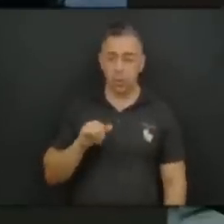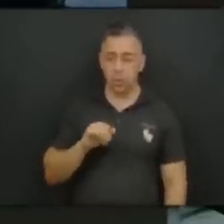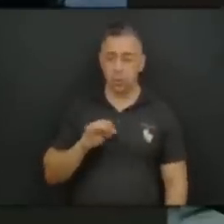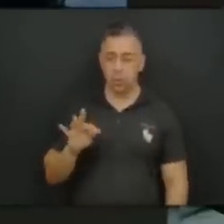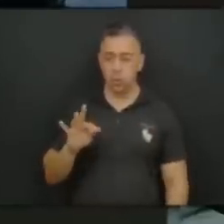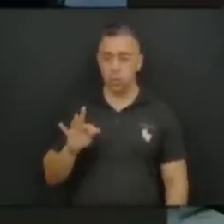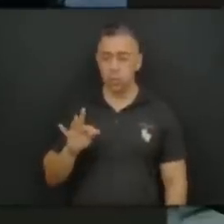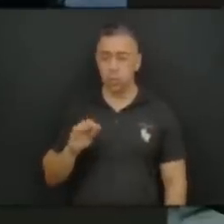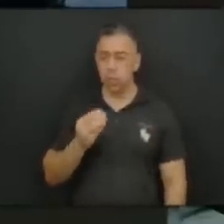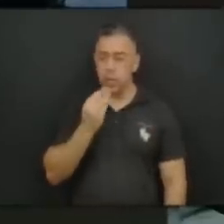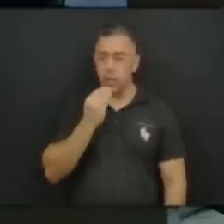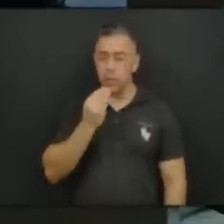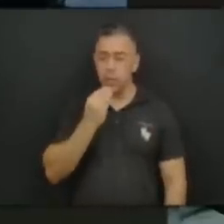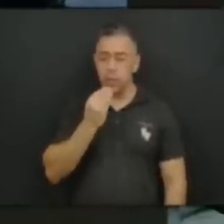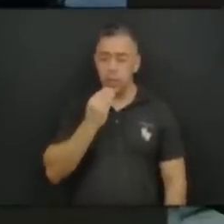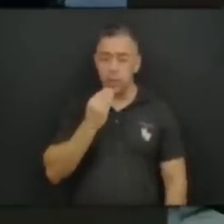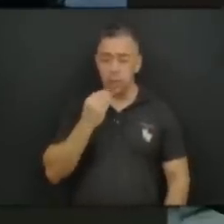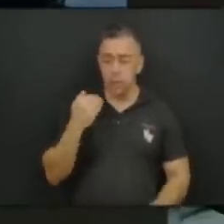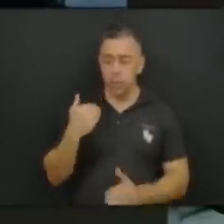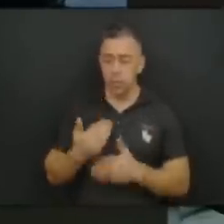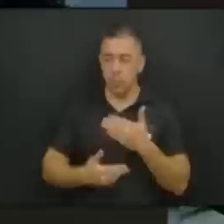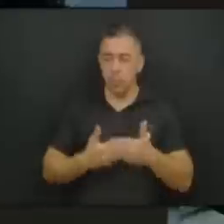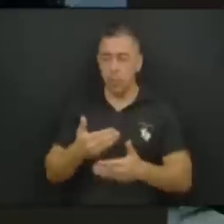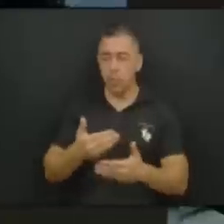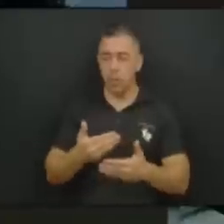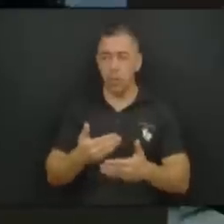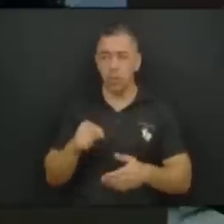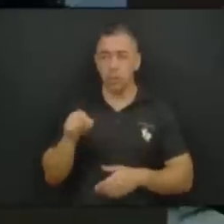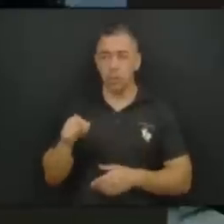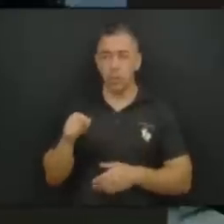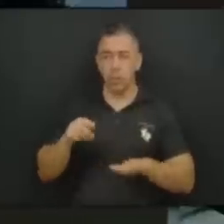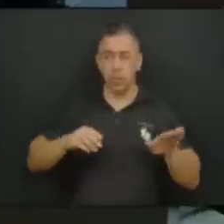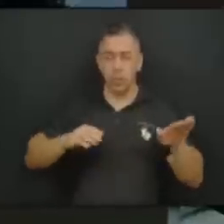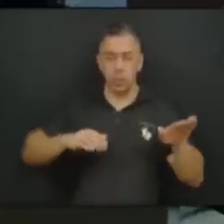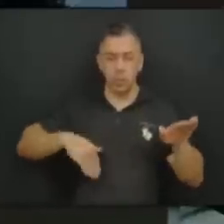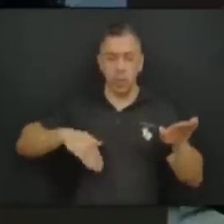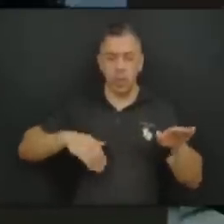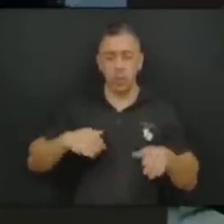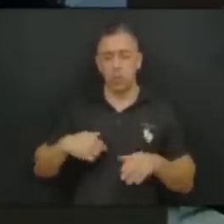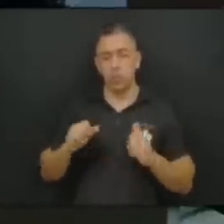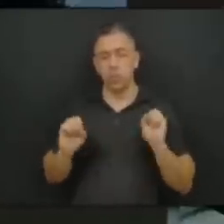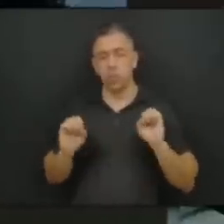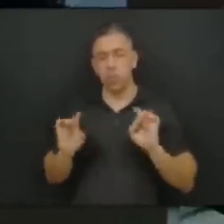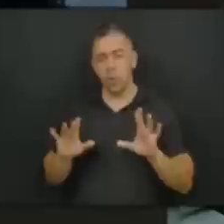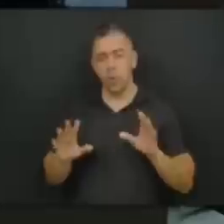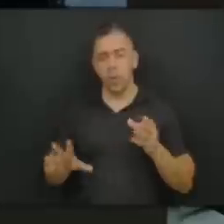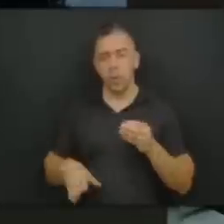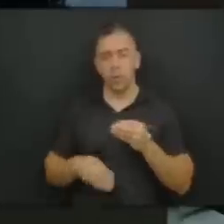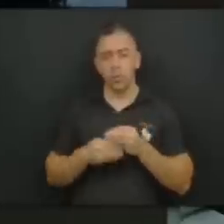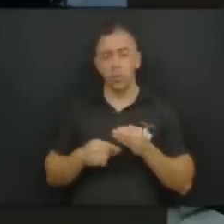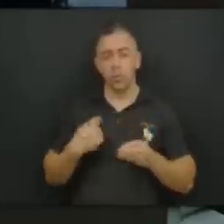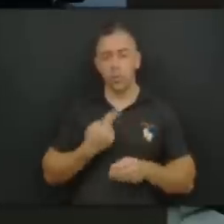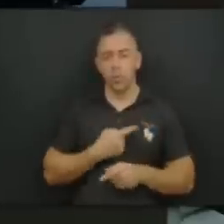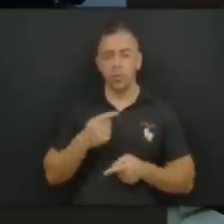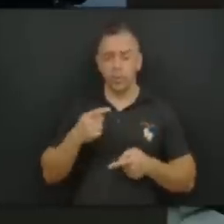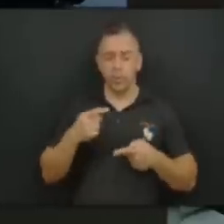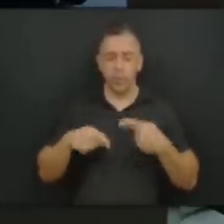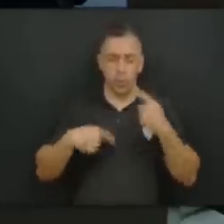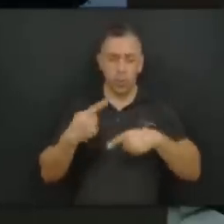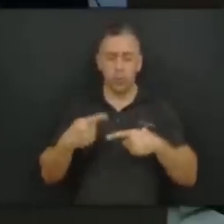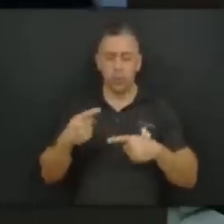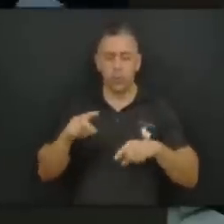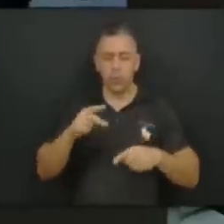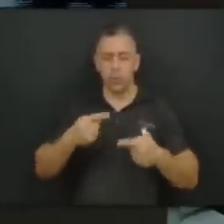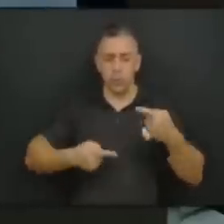tem muito progresso deu ao nosso litoral eu queria só que dessa contribuição porque não mede tu nós vamos discutir mais tarde